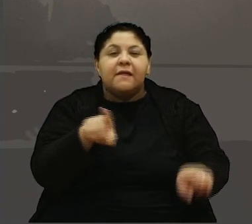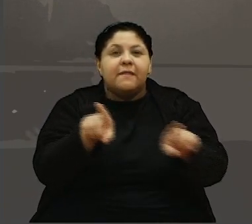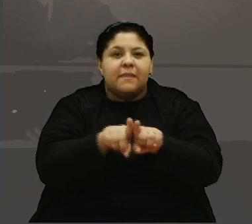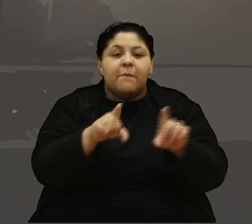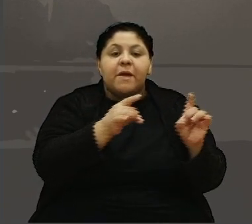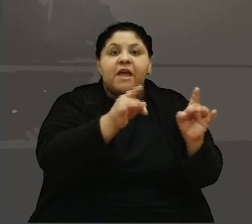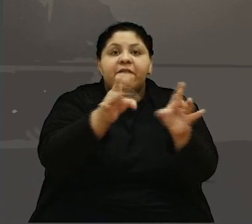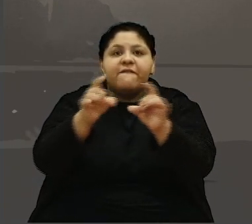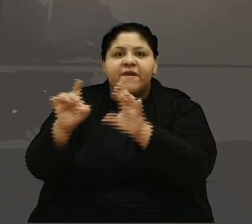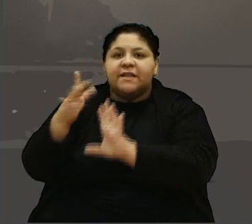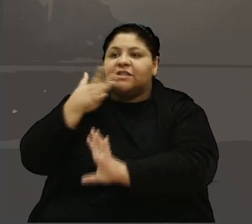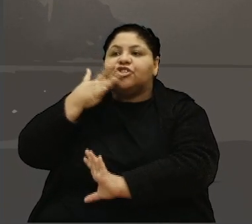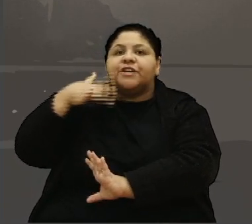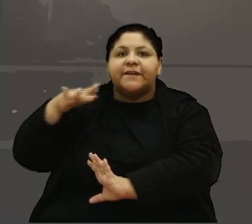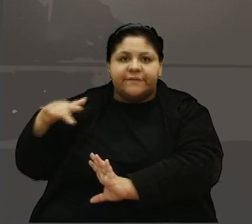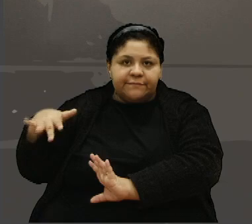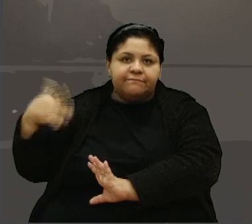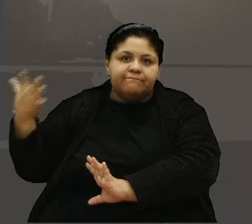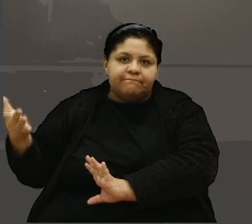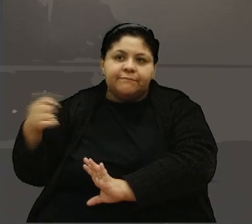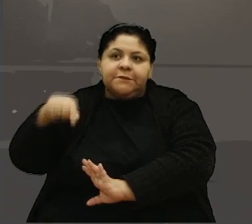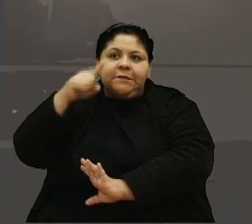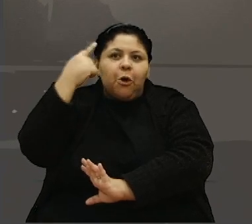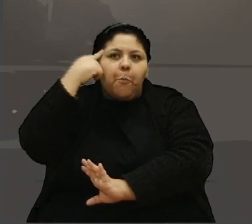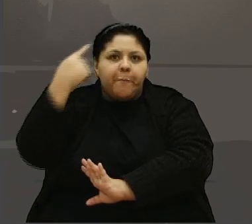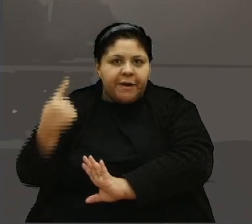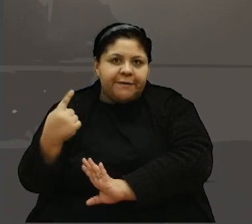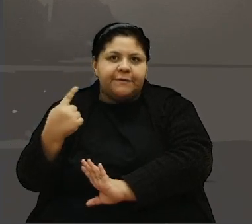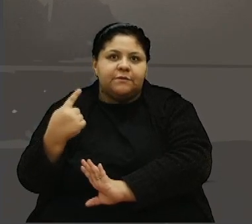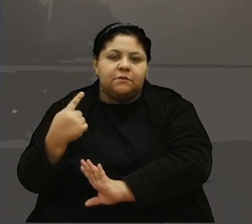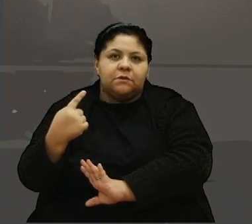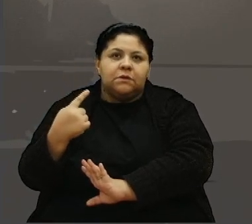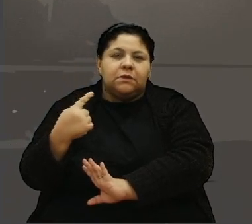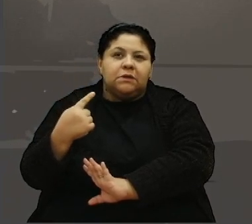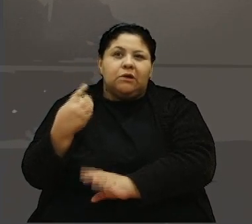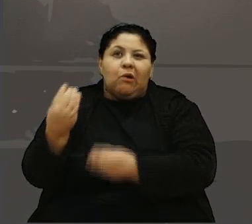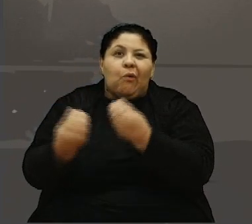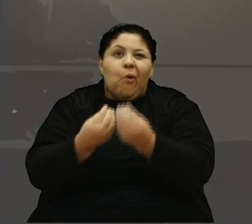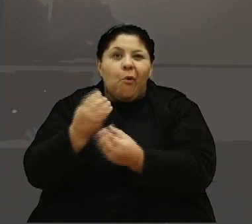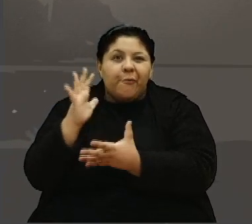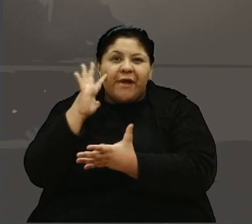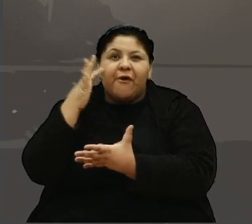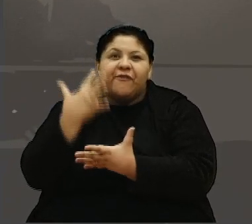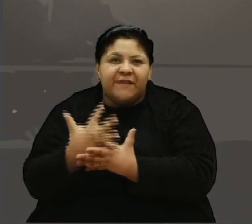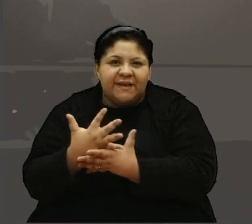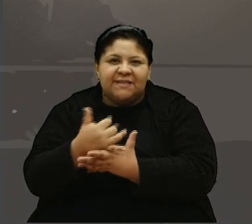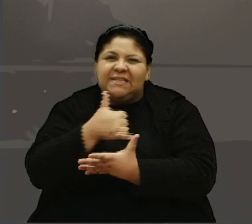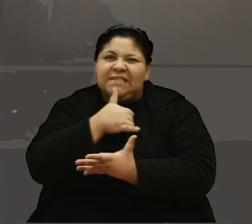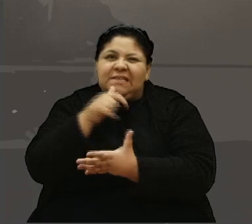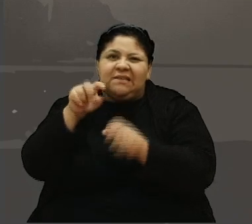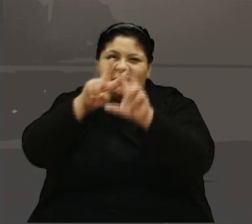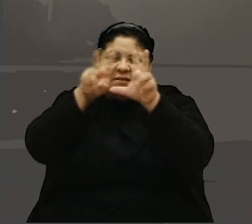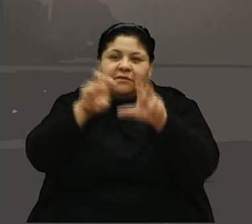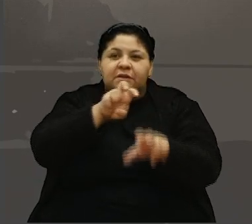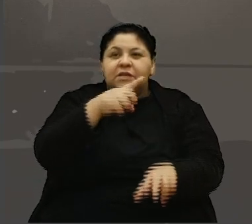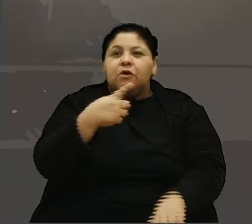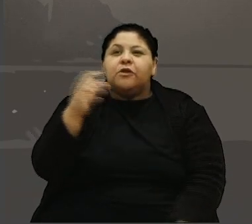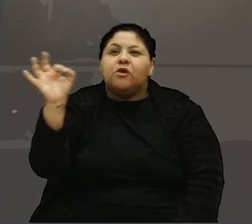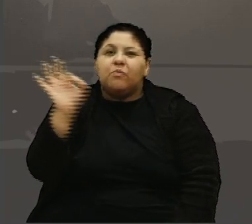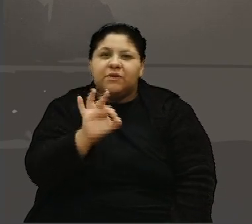de crianças. E então pensem no drama em cima dessa temática. 51% dos